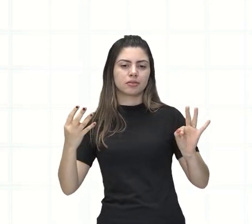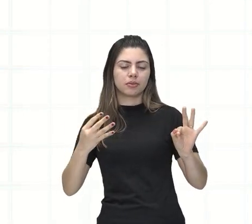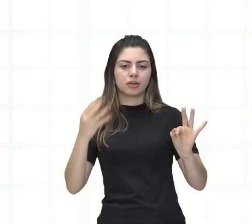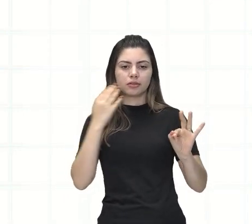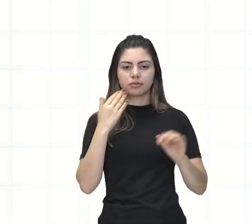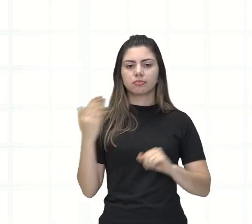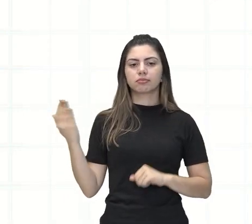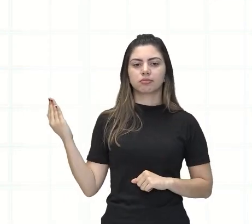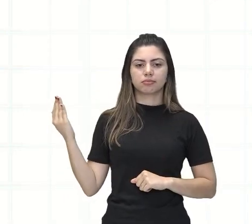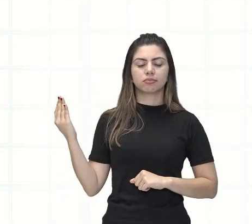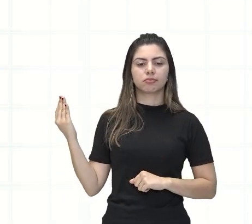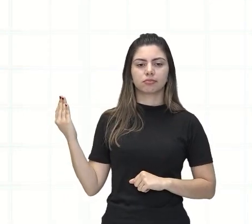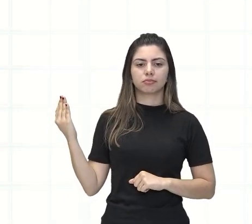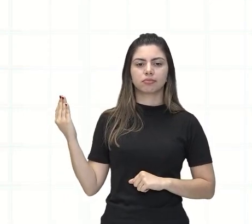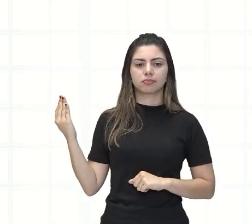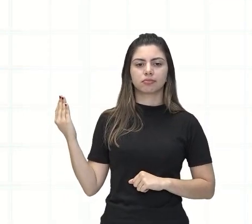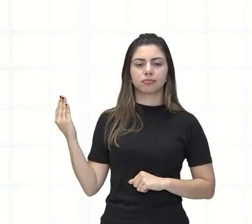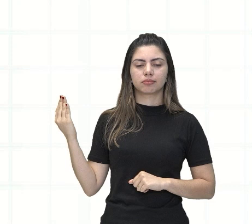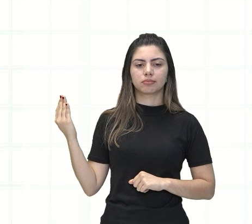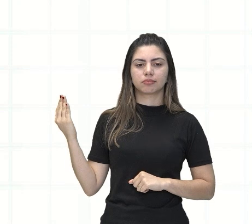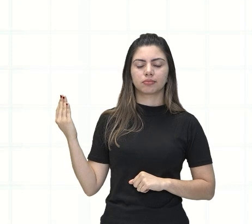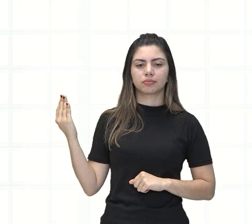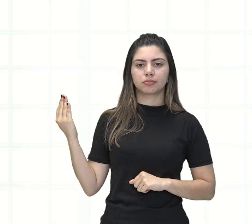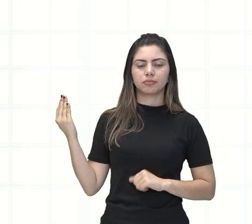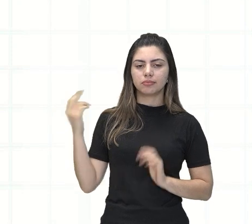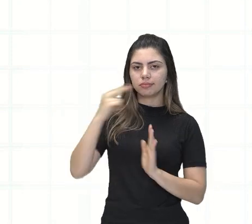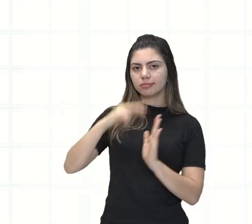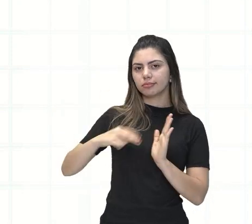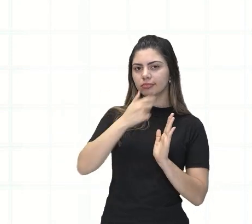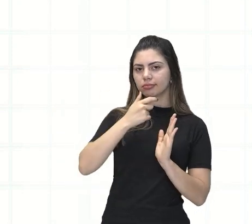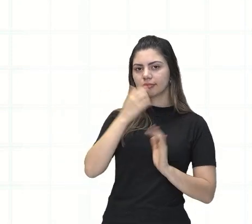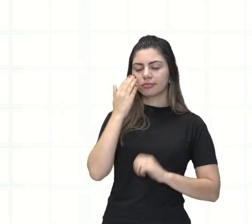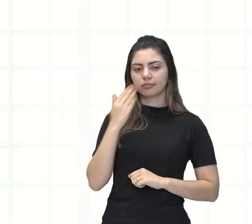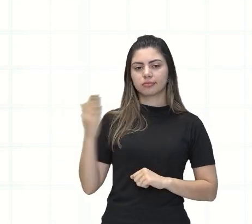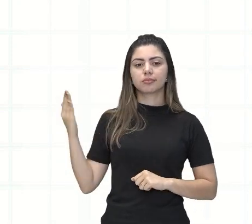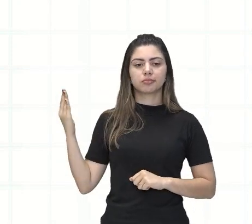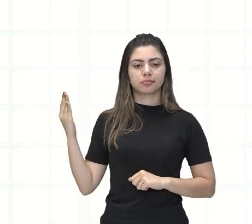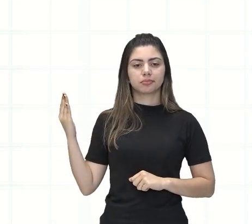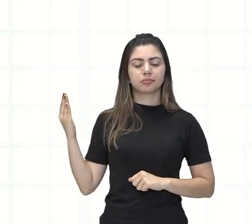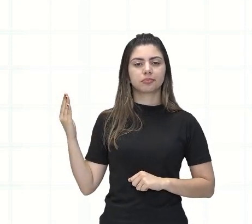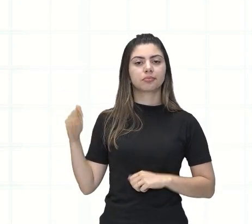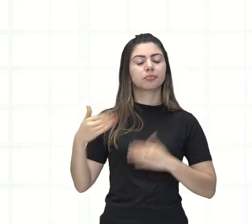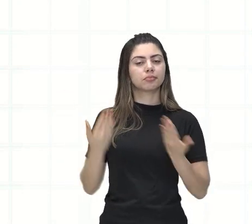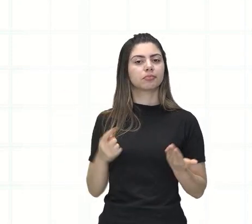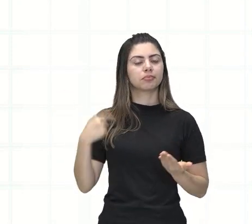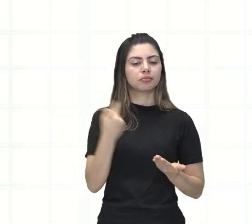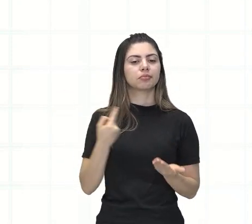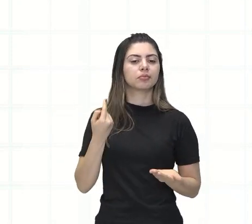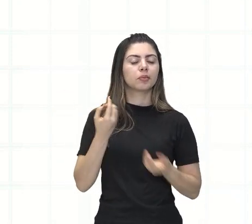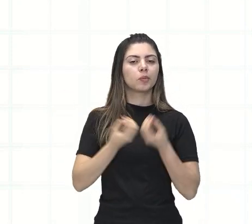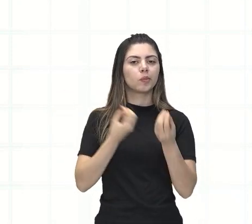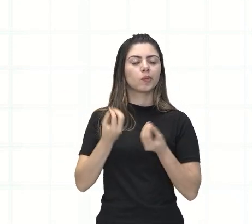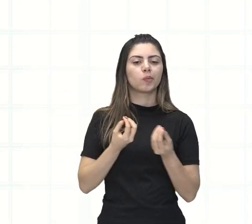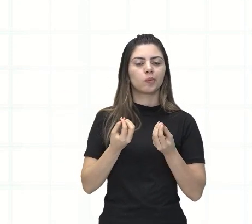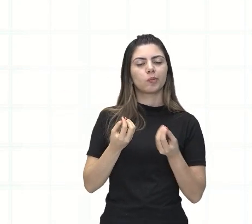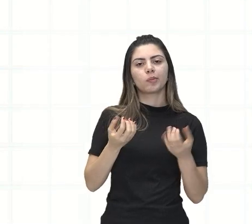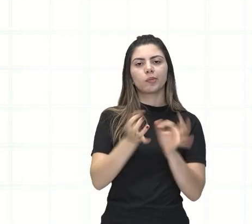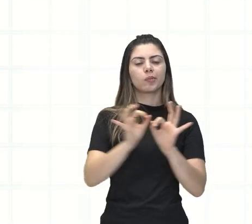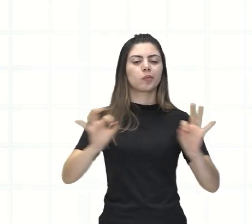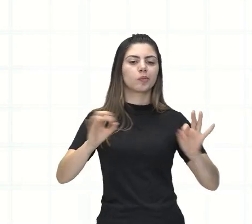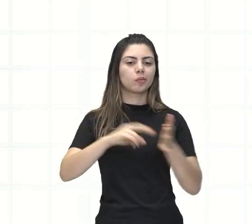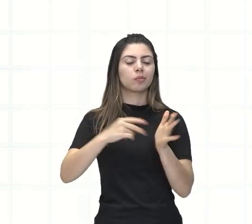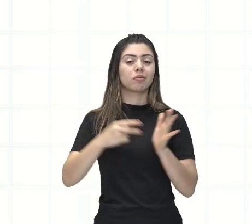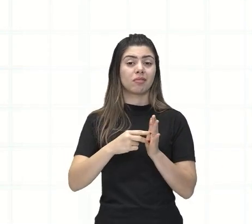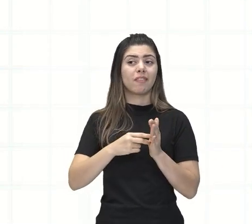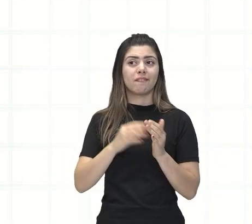get wet. I will get wet. Nesse caso ele está falando aí, eu vou me